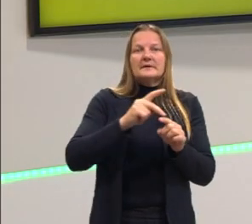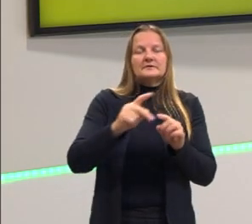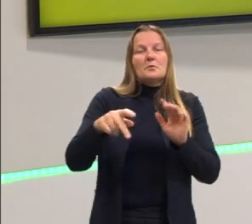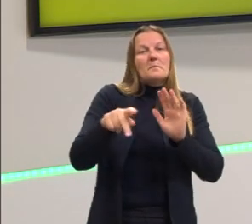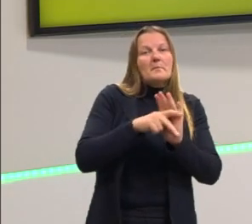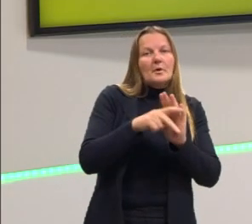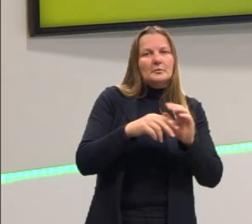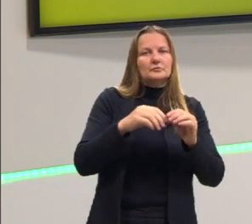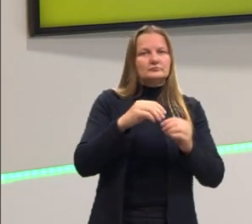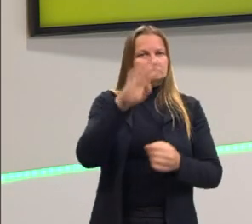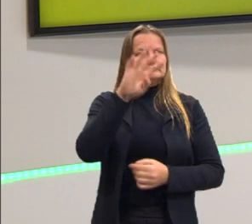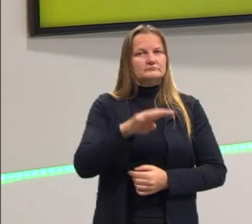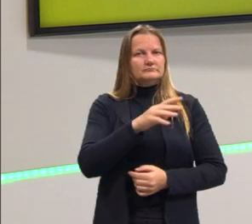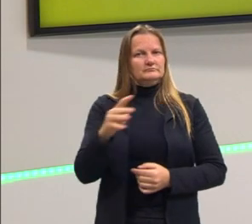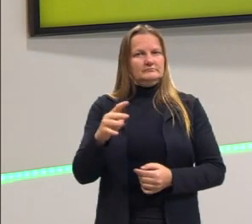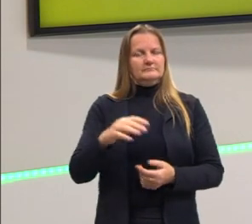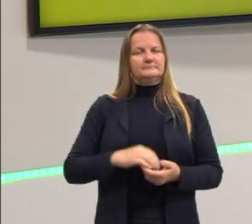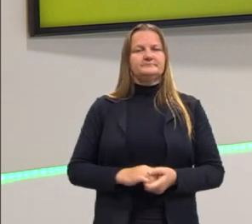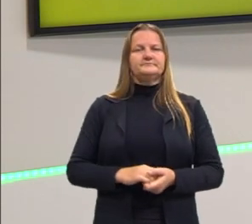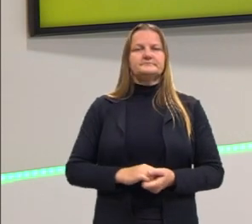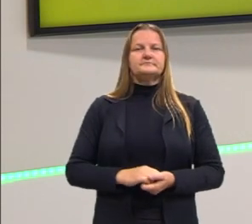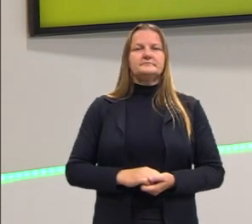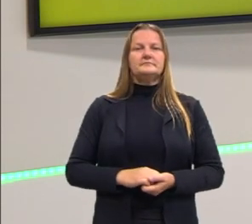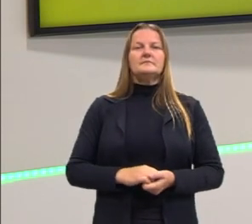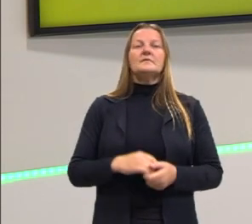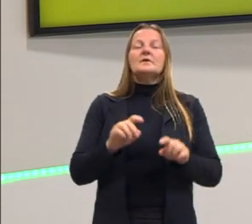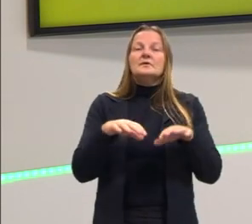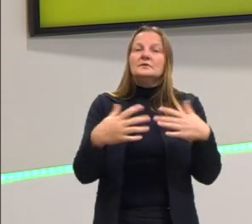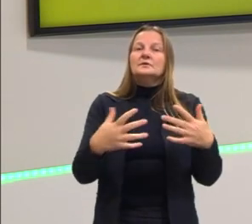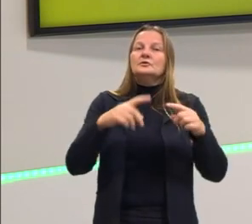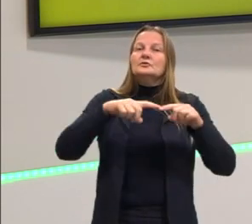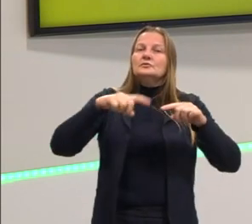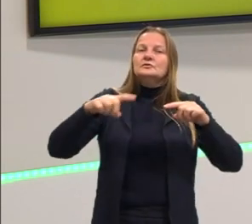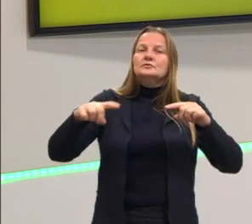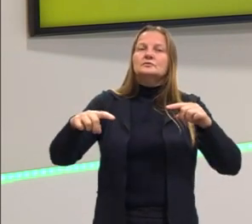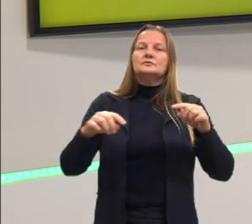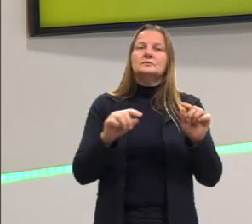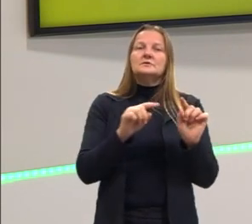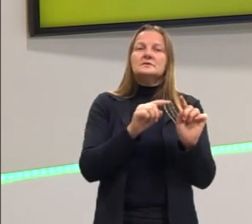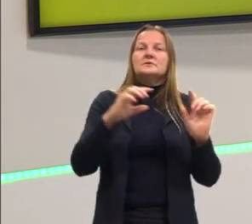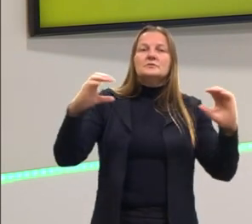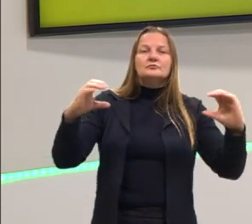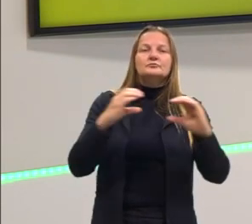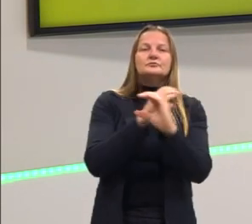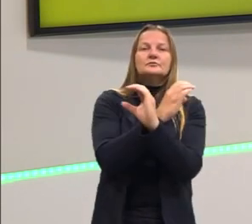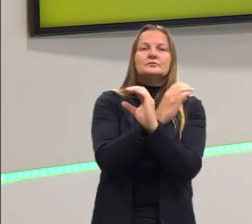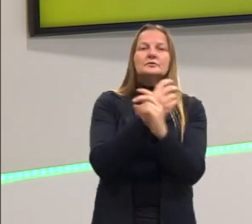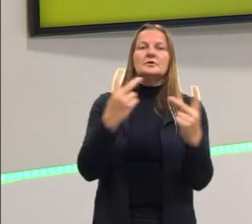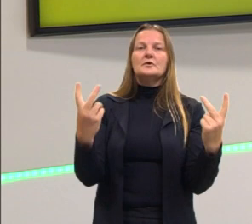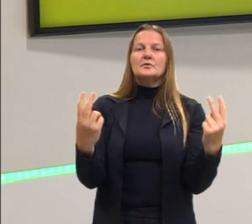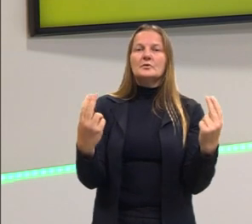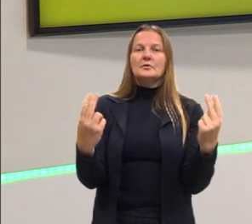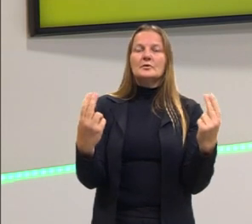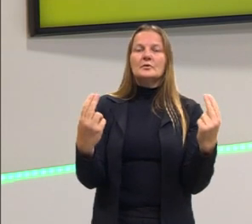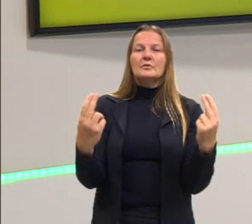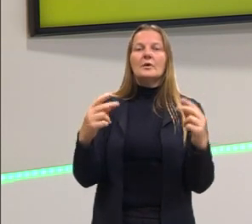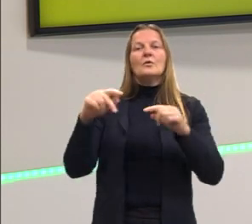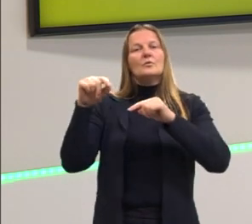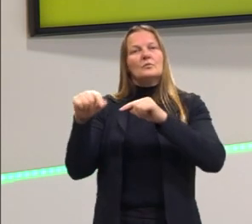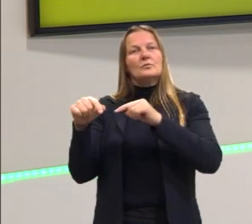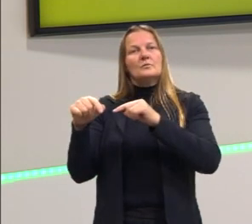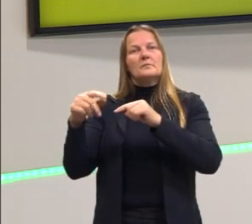dos das substâncias então a variação de a deformação é igual a entalpia dos